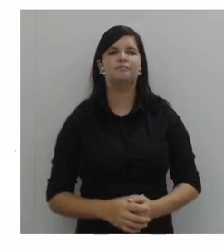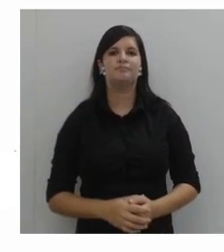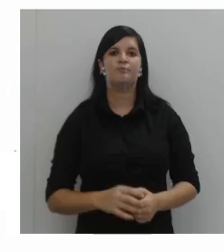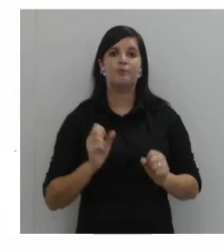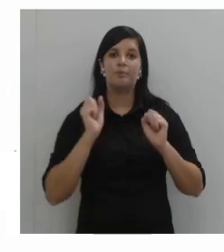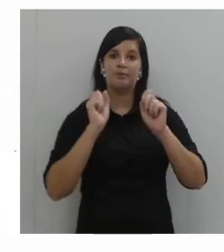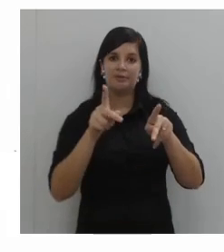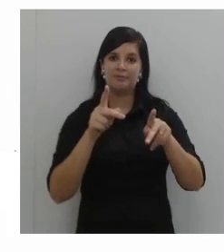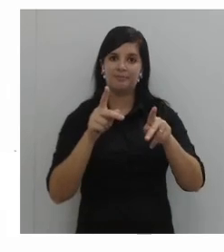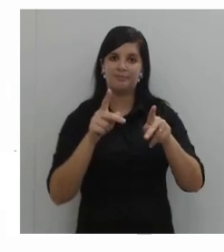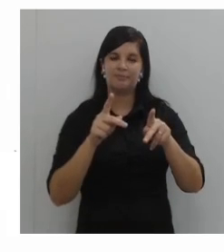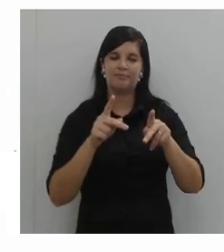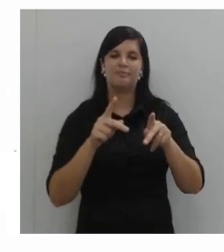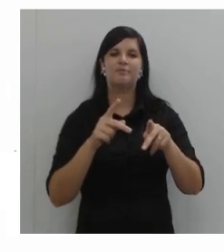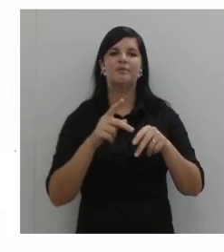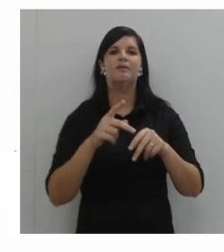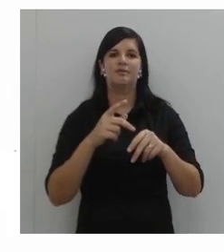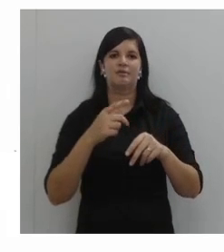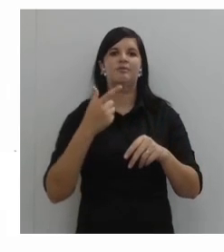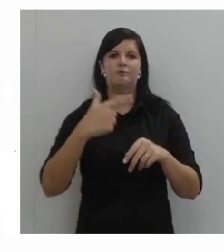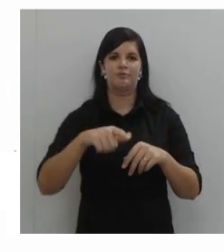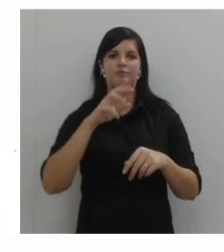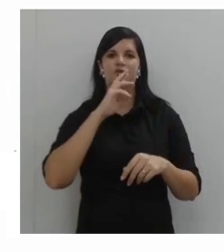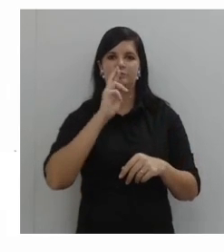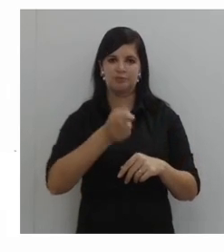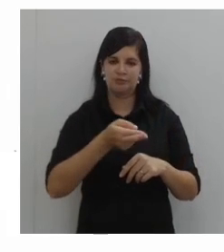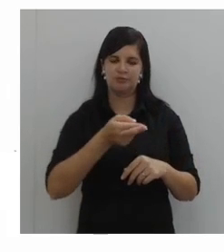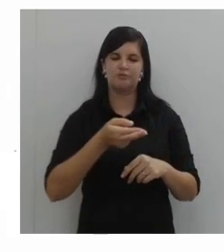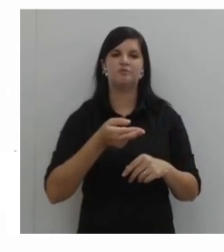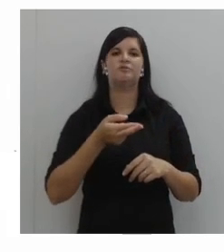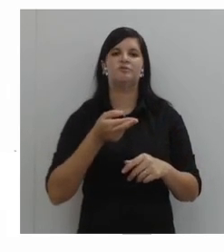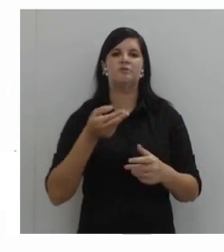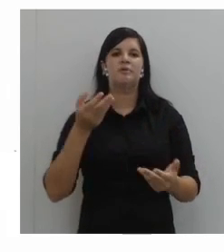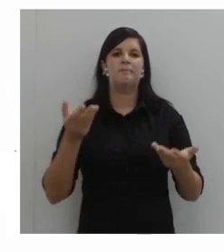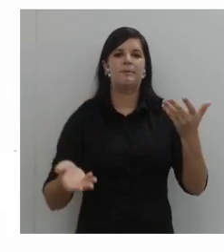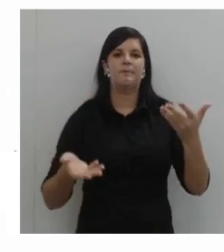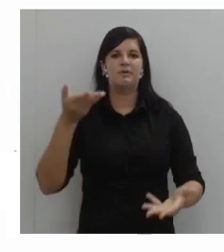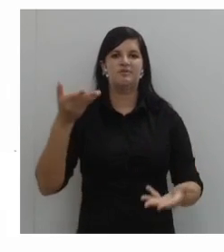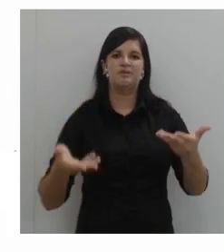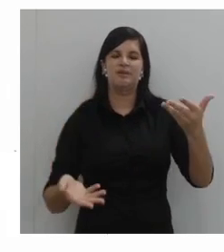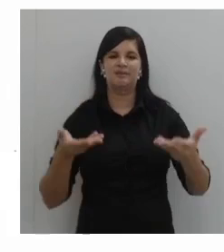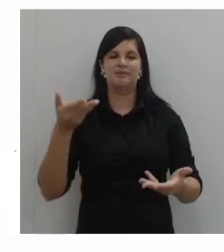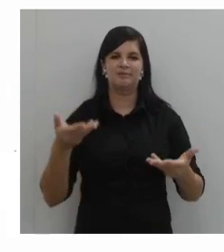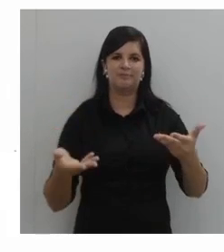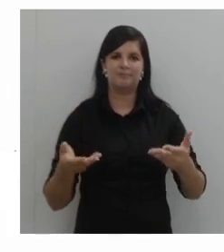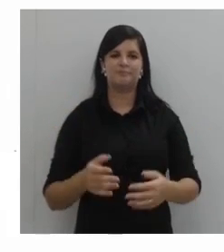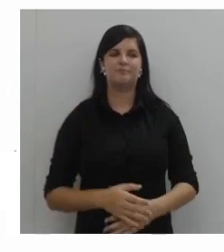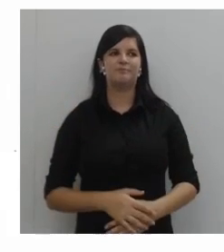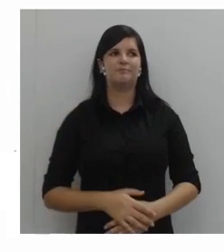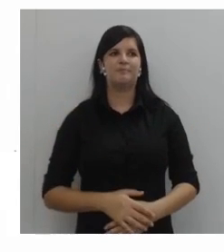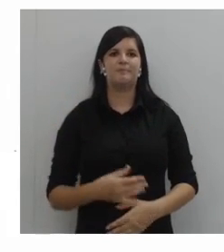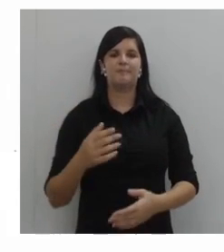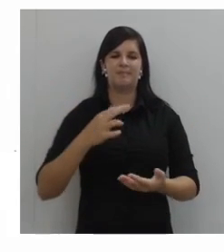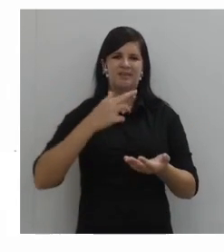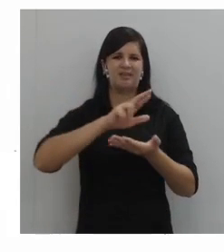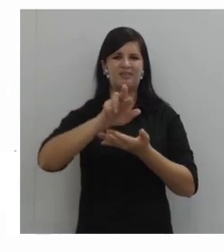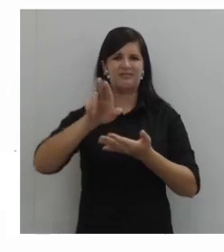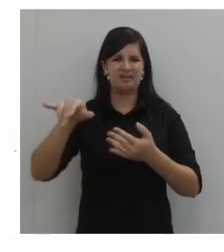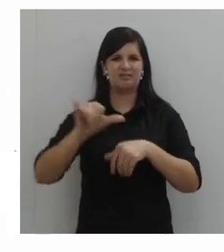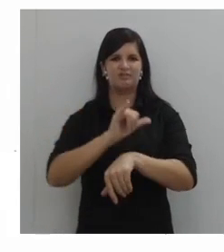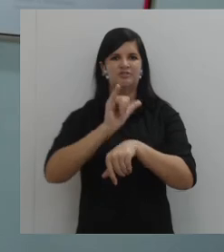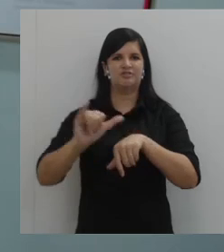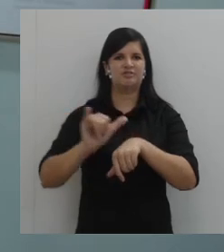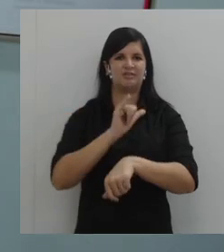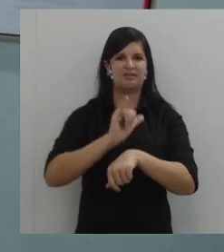Certo? Então, tá aí mais uma questãozinha envolvendo proporcionalidade. Veja, você tem várias